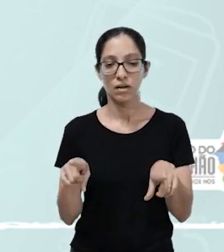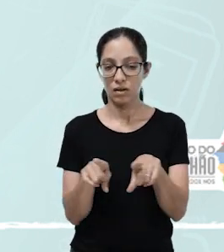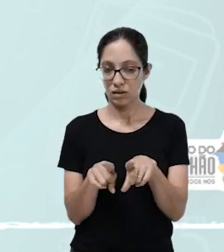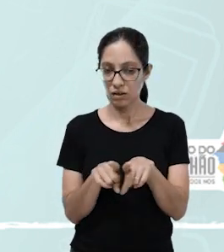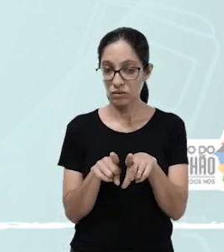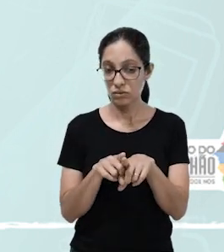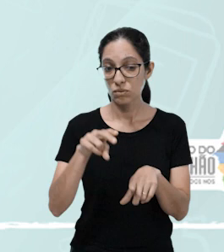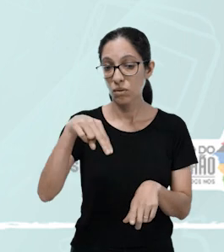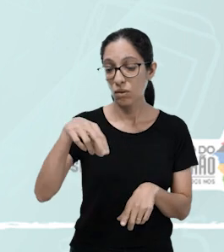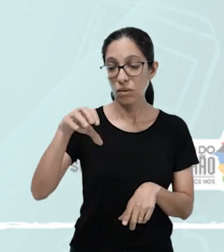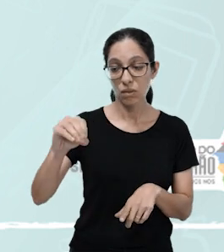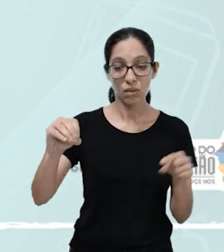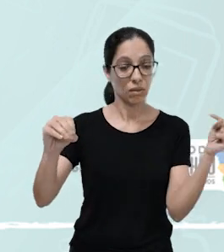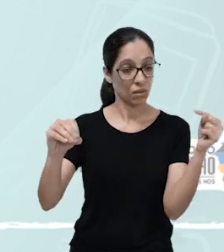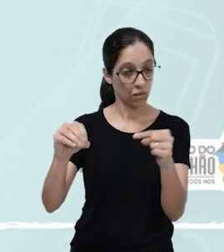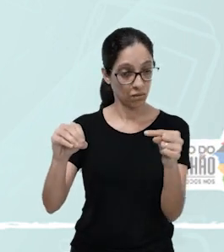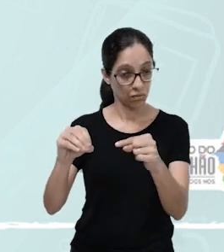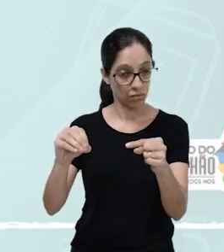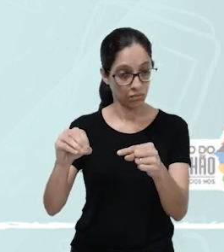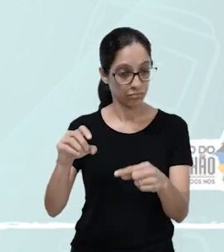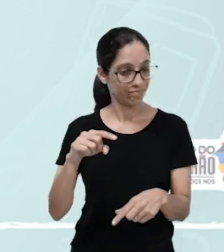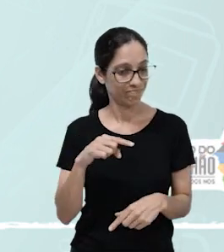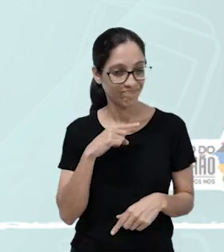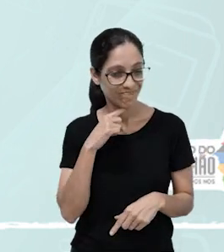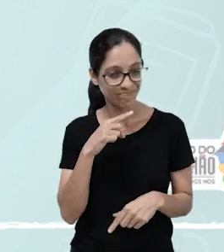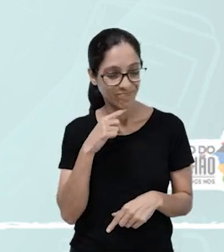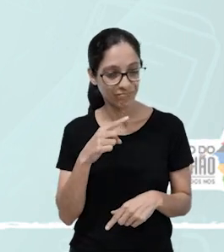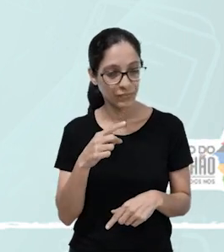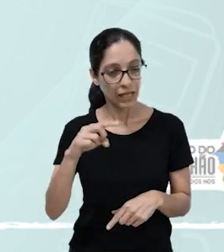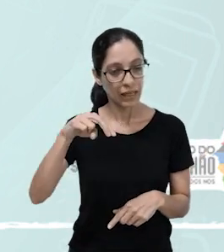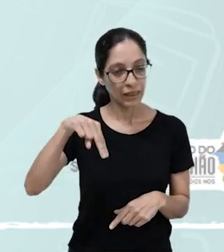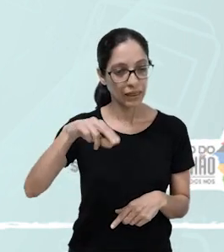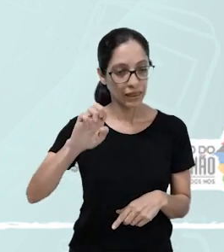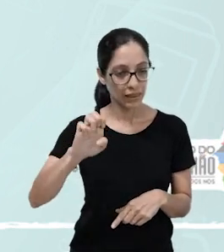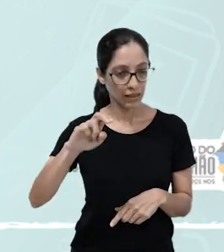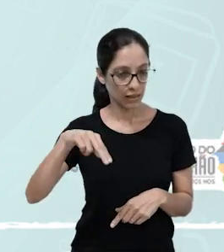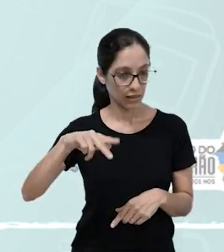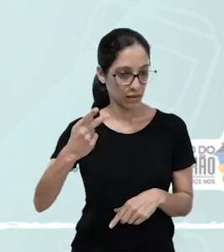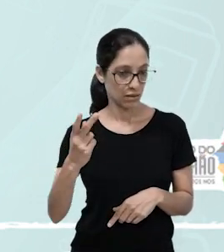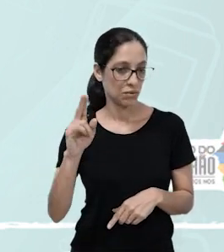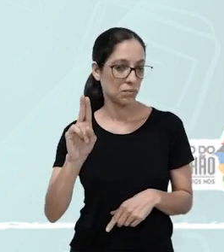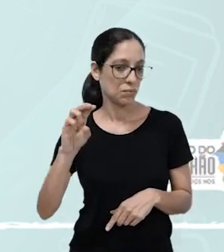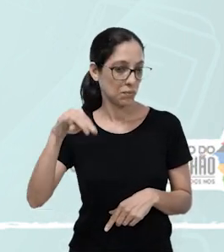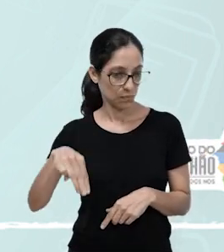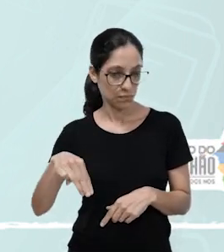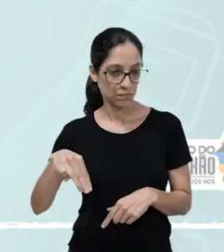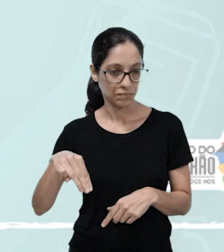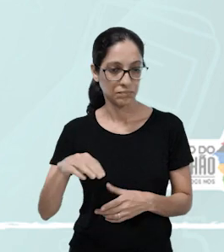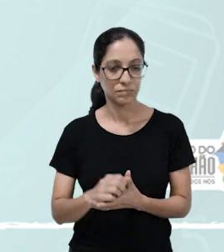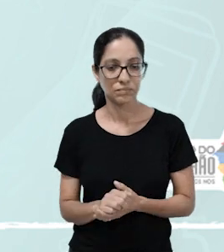no, no a gente sabe que é nenhum ou nenhuma. No one, Ninguém, nenhuma